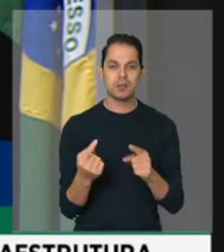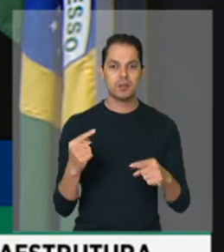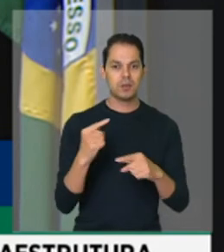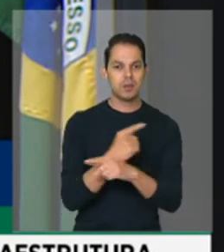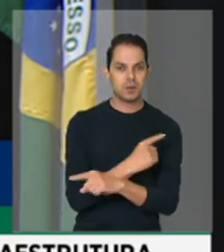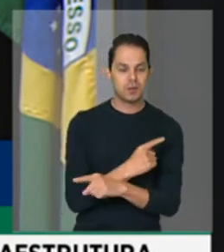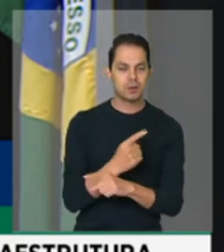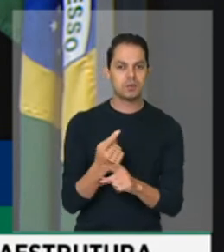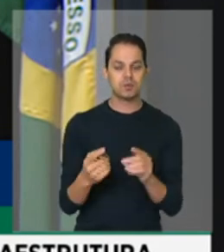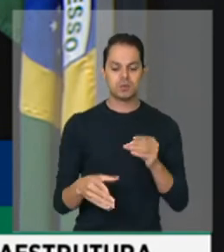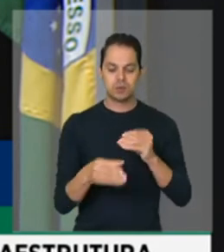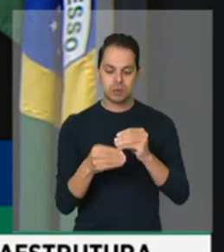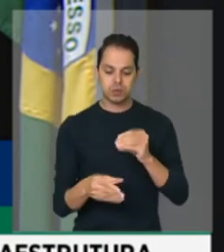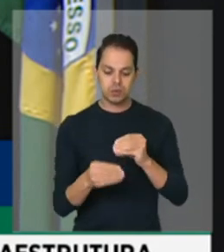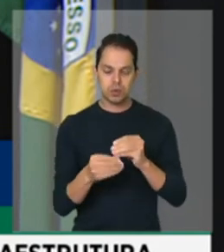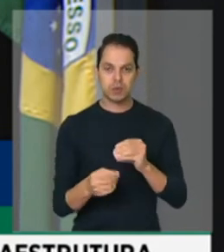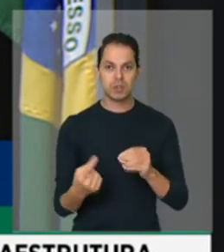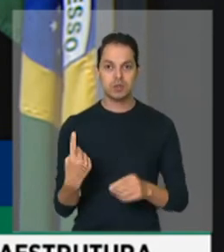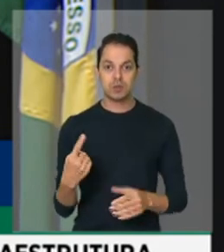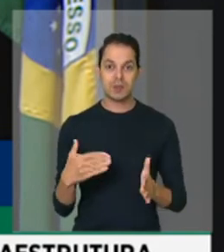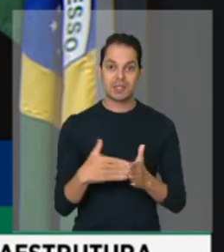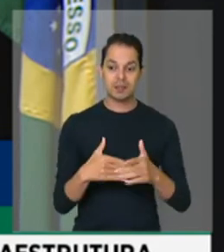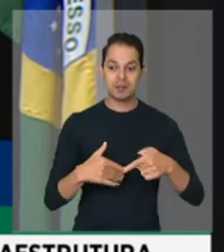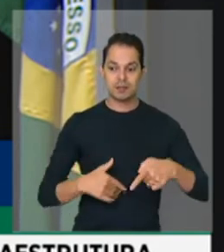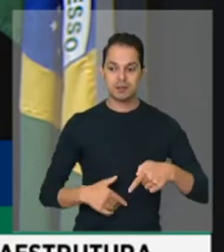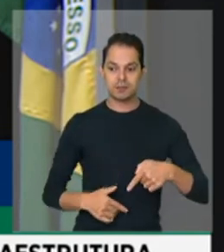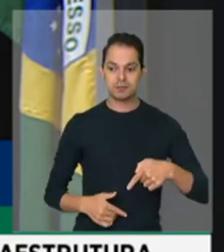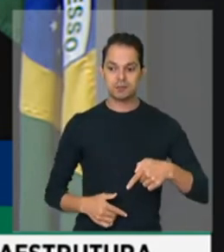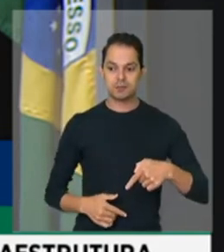das emendas de 1 a 7,